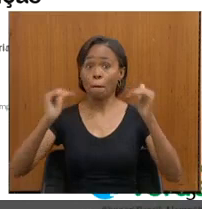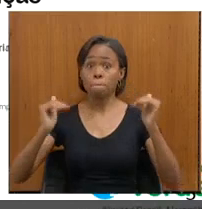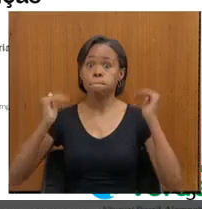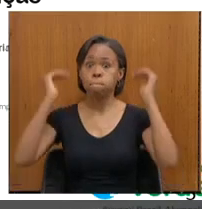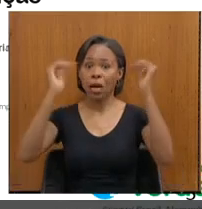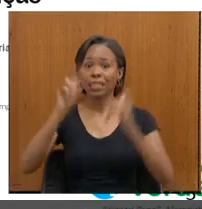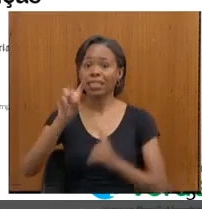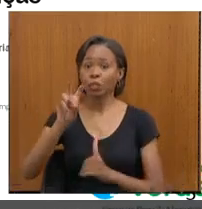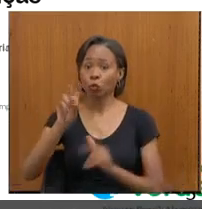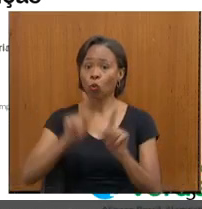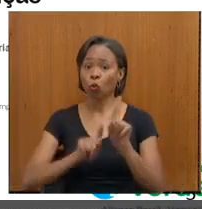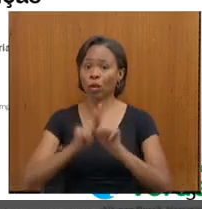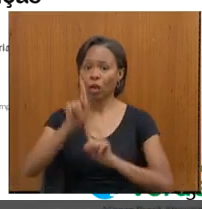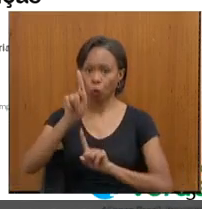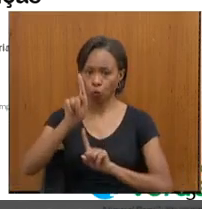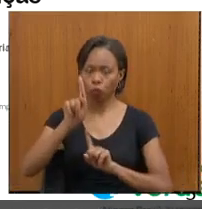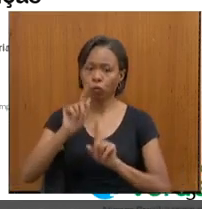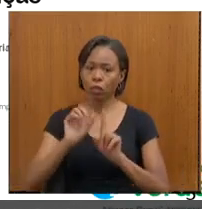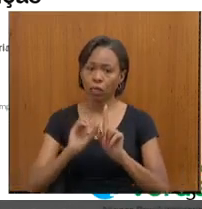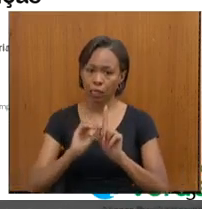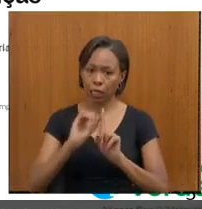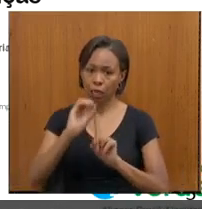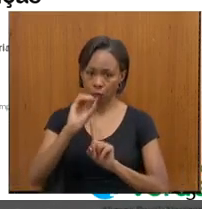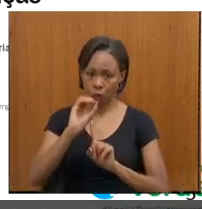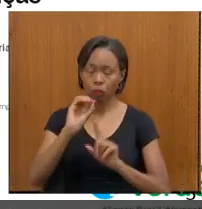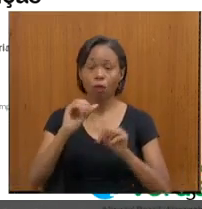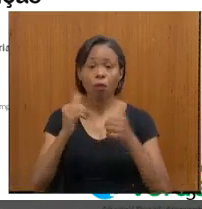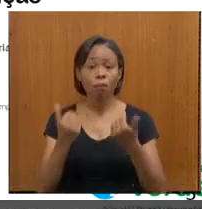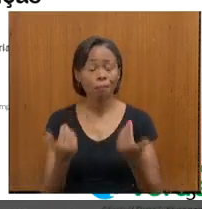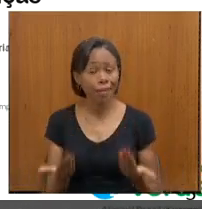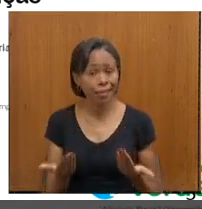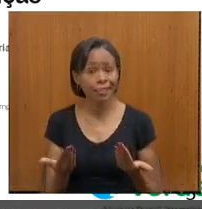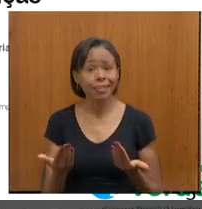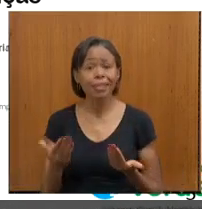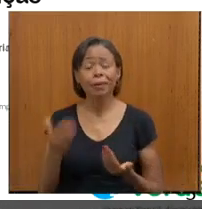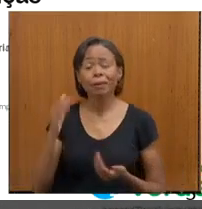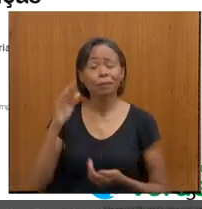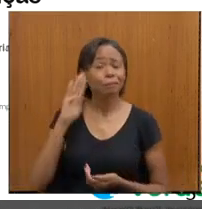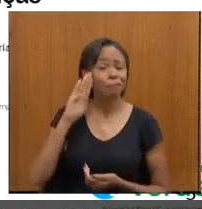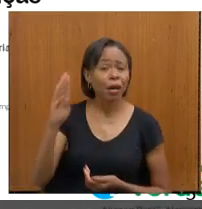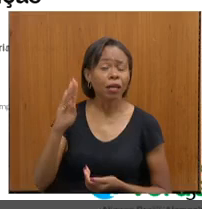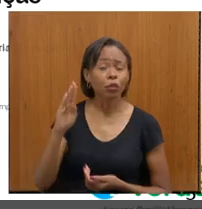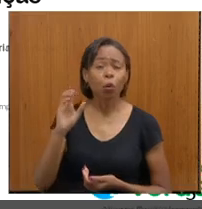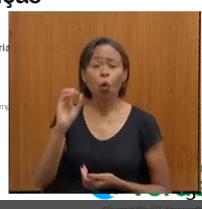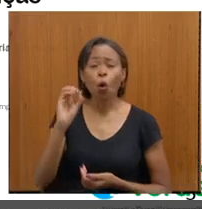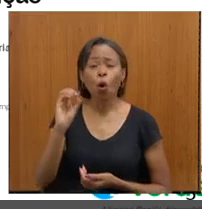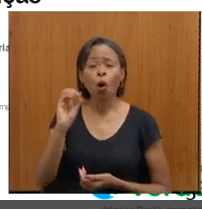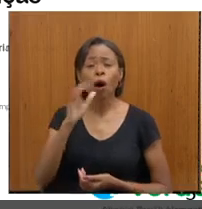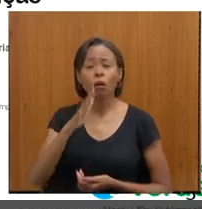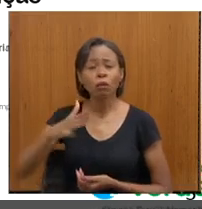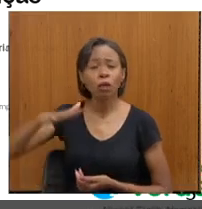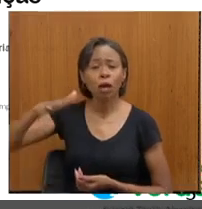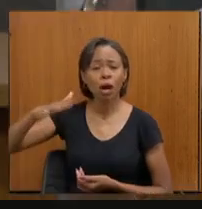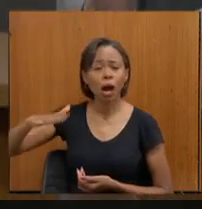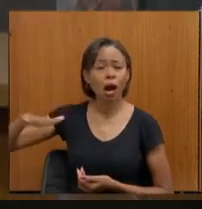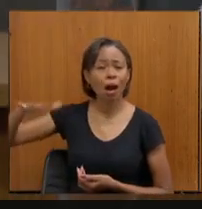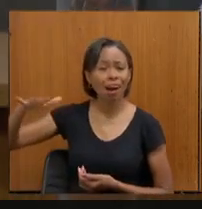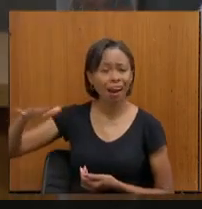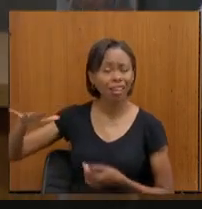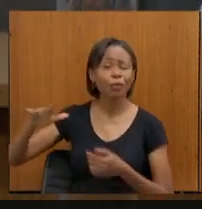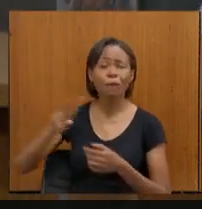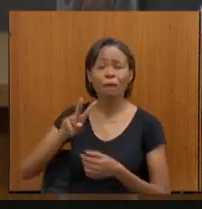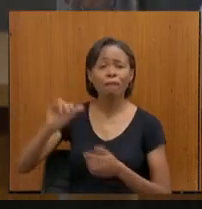que mais me preocupa é a segunda notícia quem estabilidade em correntes de Oceano Atlântico podem levar a mudanças climáticas